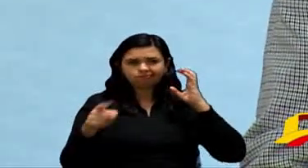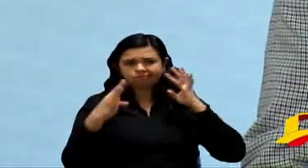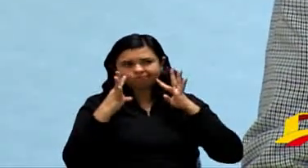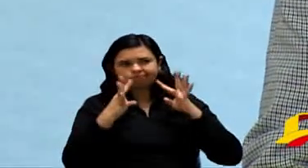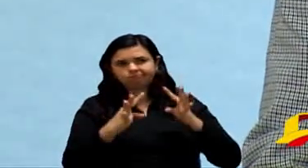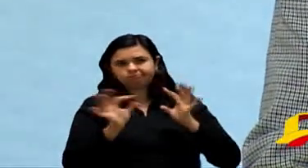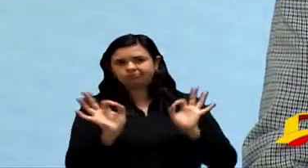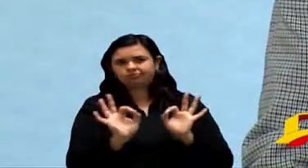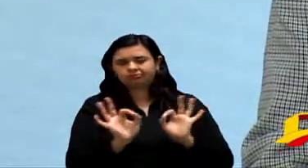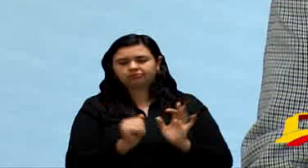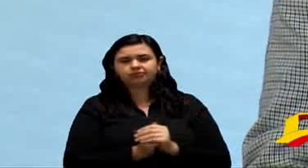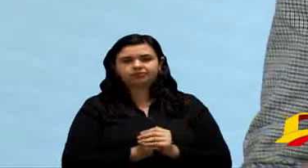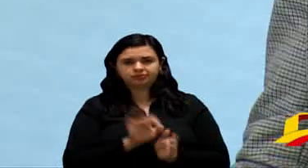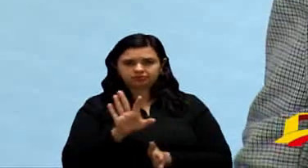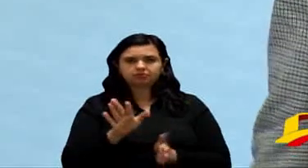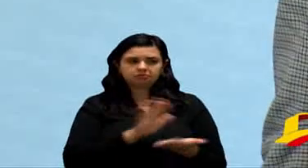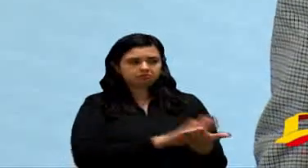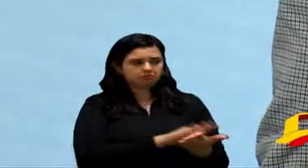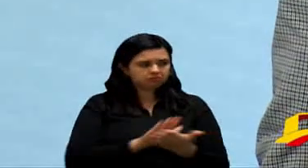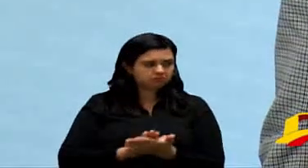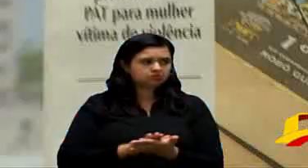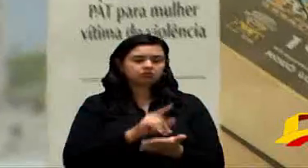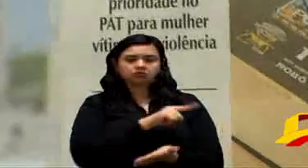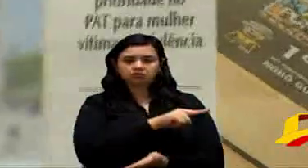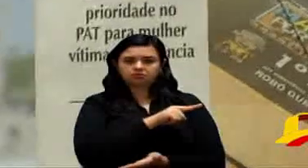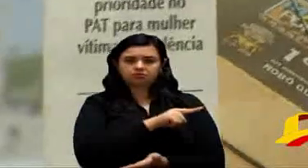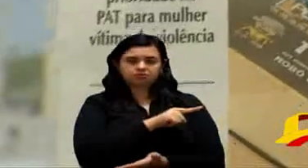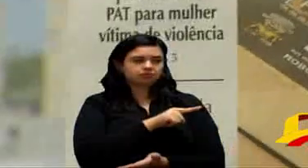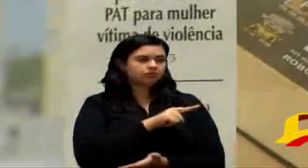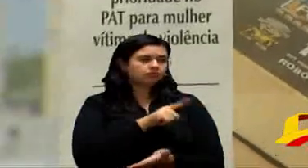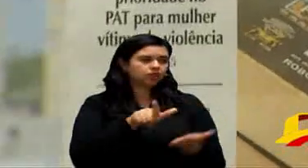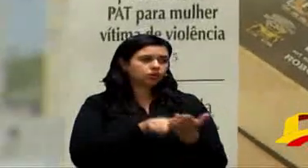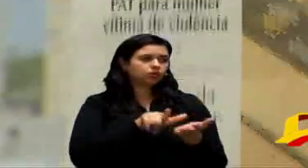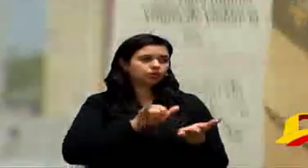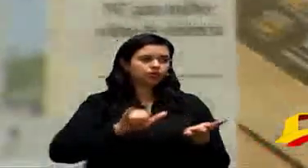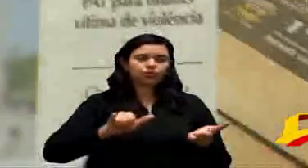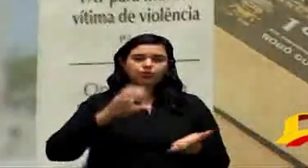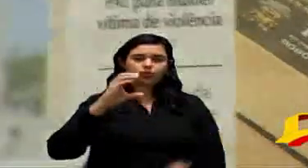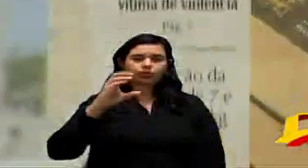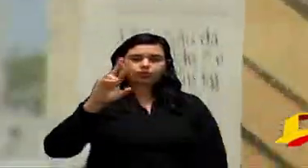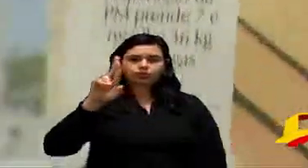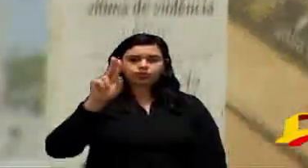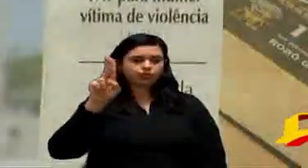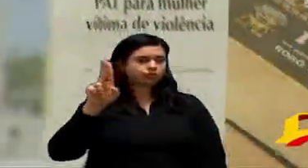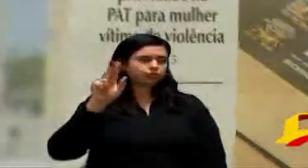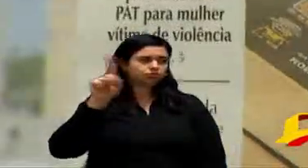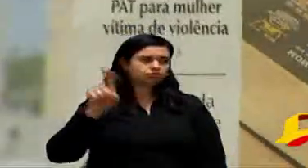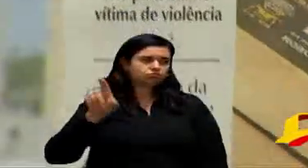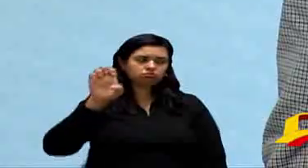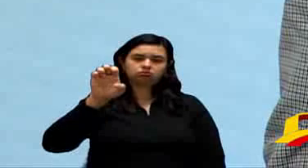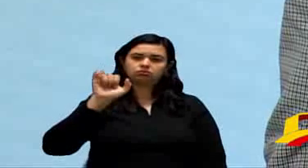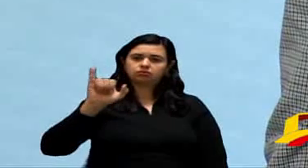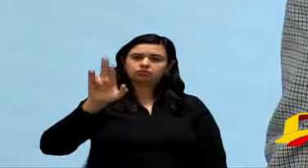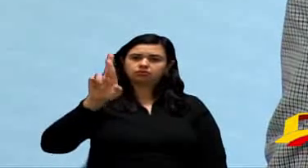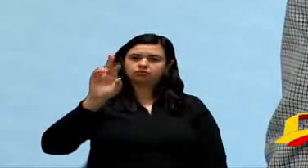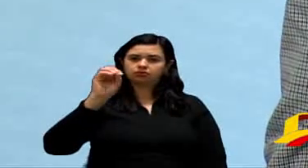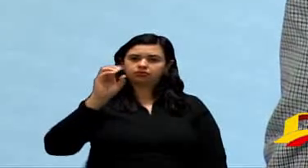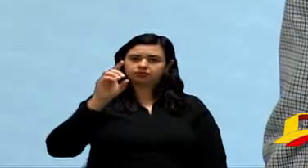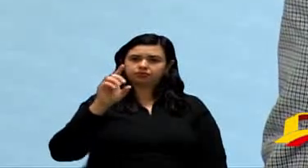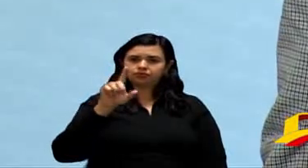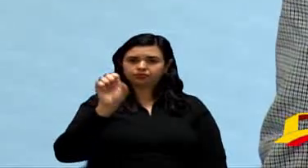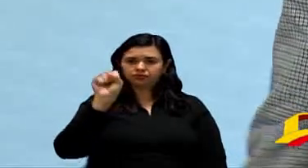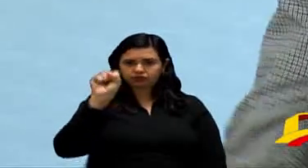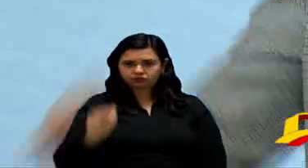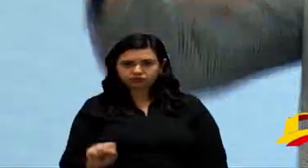Jornal Cruzeiro do Sul e parabenizo conta a verdade para a população de Sorocaba sobre o que está acontecendo com as verbas da